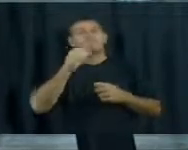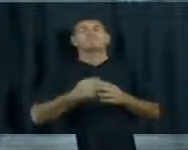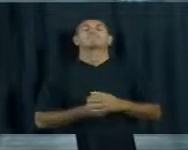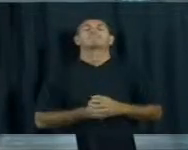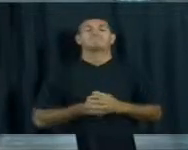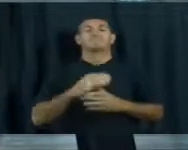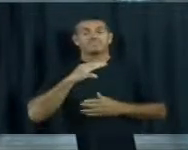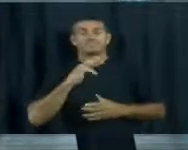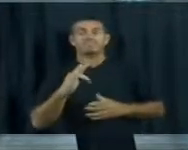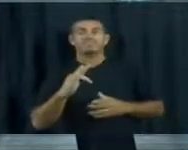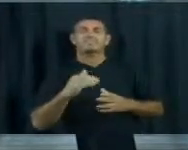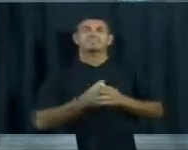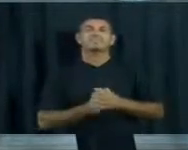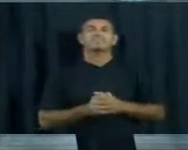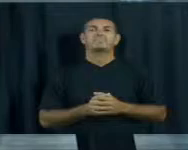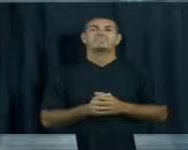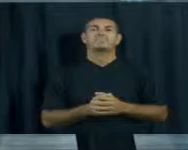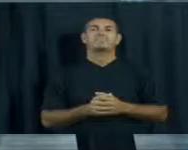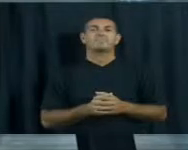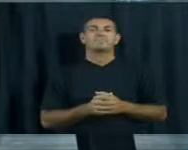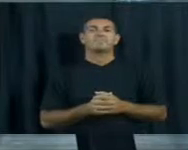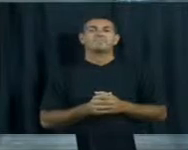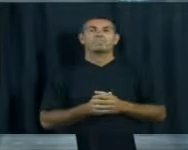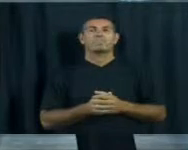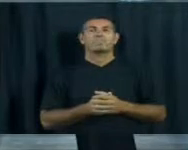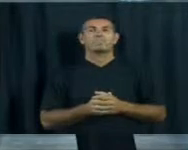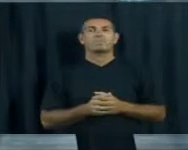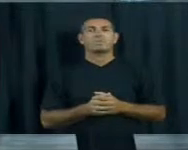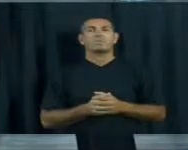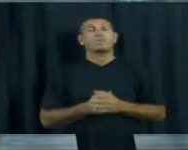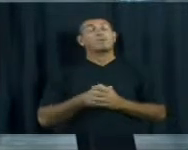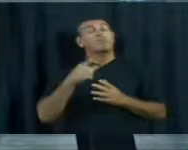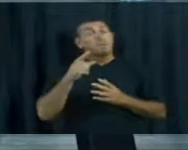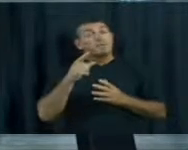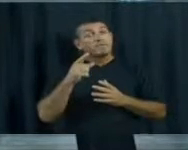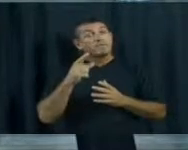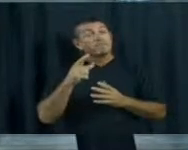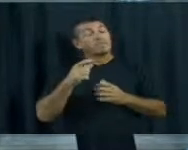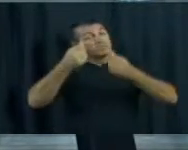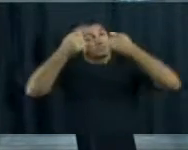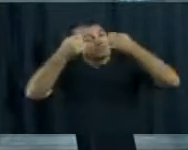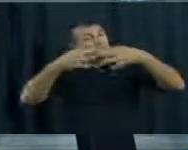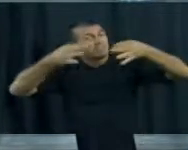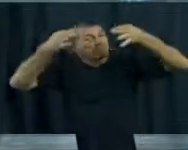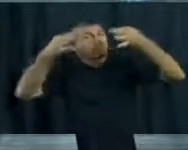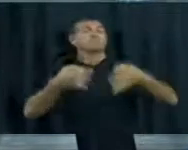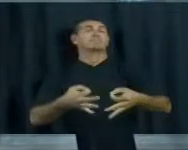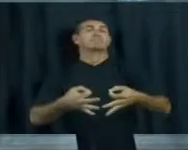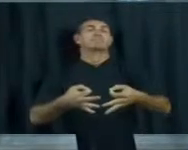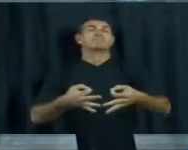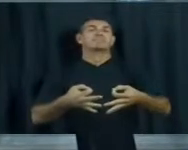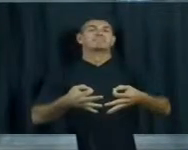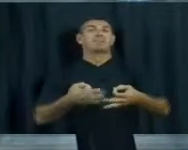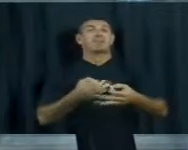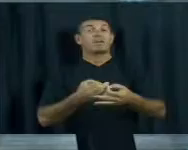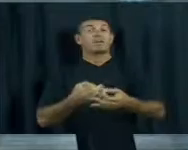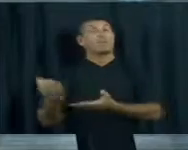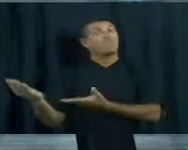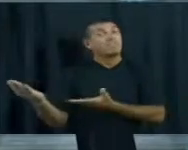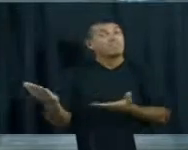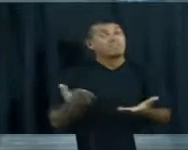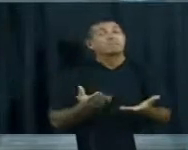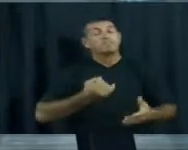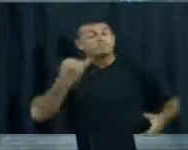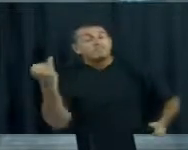prefeito de Cabo Frio, Dr. Adriano Moreno. Mas para ressaltar que o nosso convidado